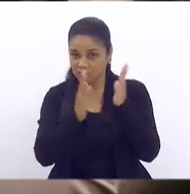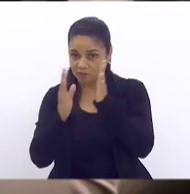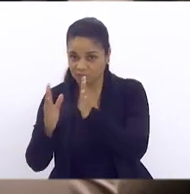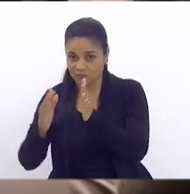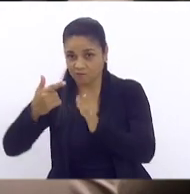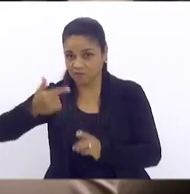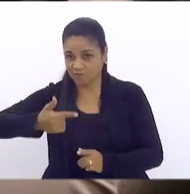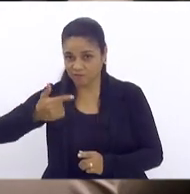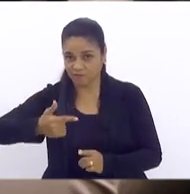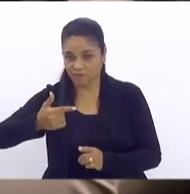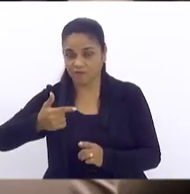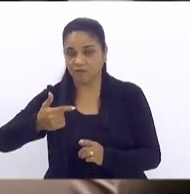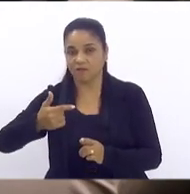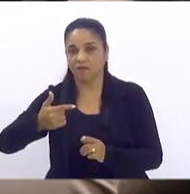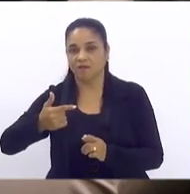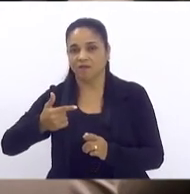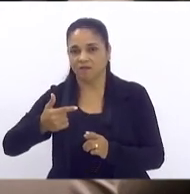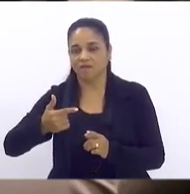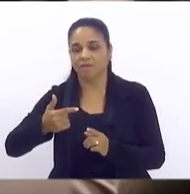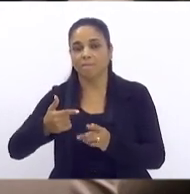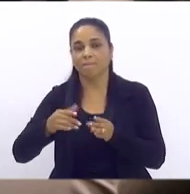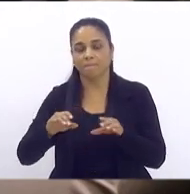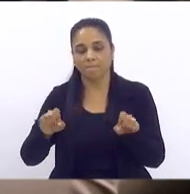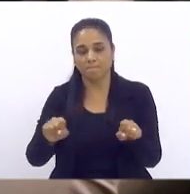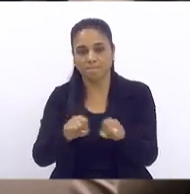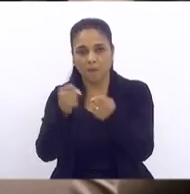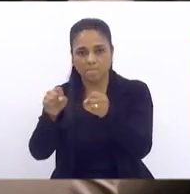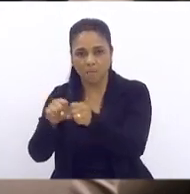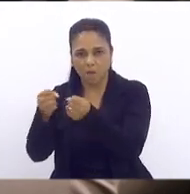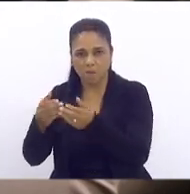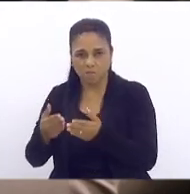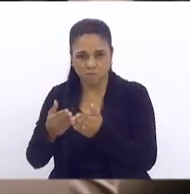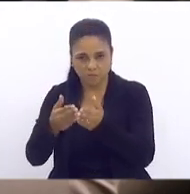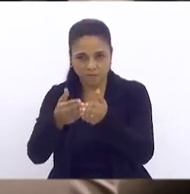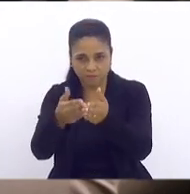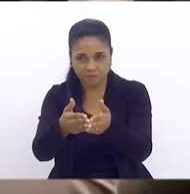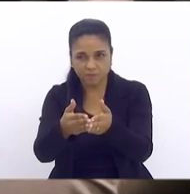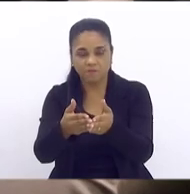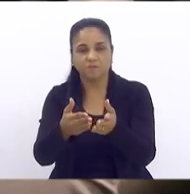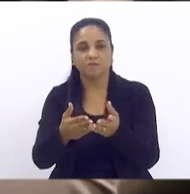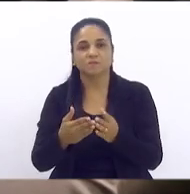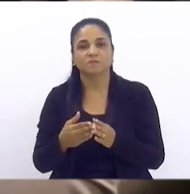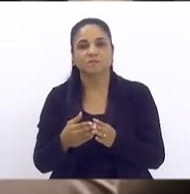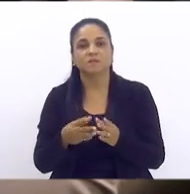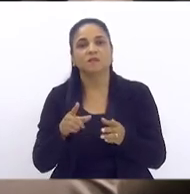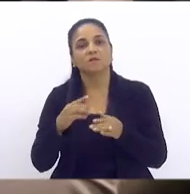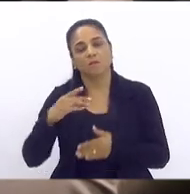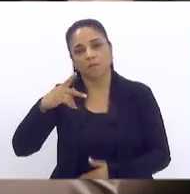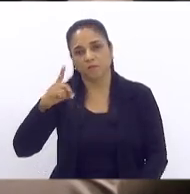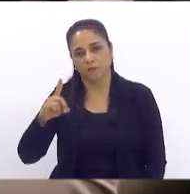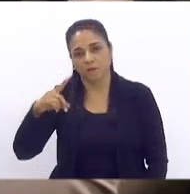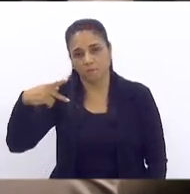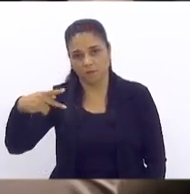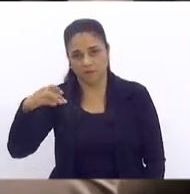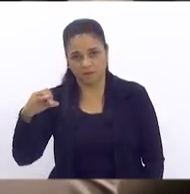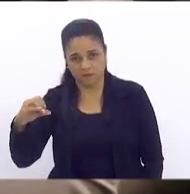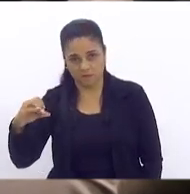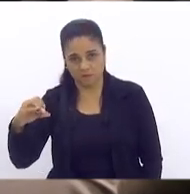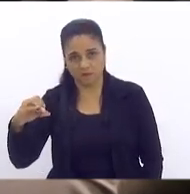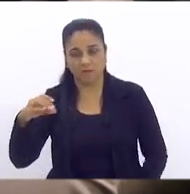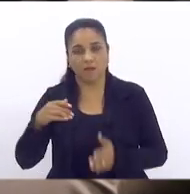desmantelamento de embarcações. No âmbito da Organização Marítima Internacional, a qual a DPC acompanha todas